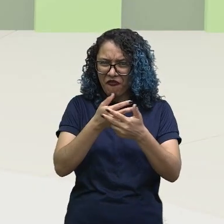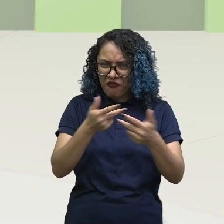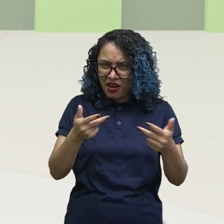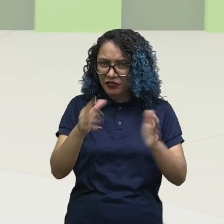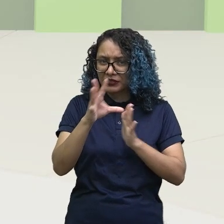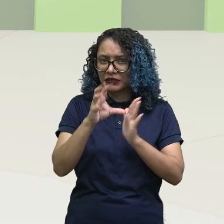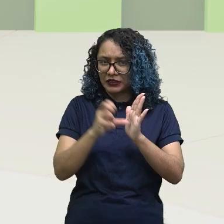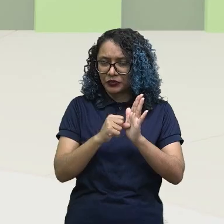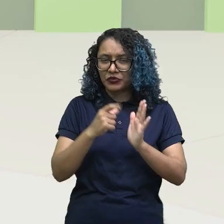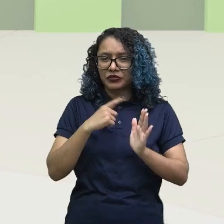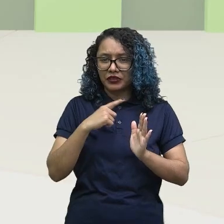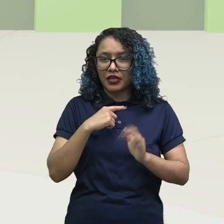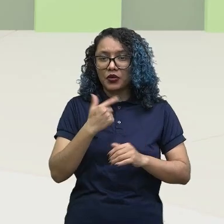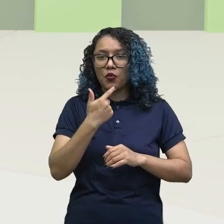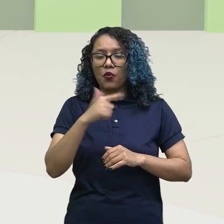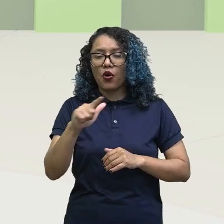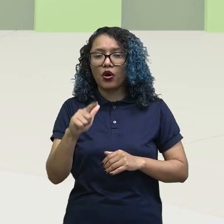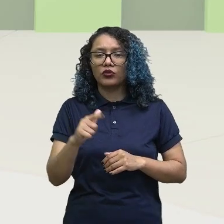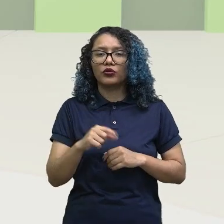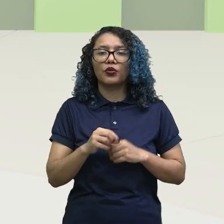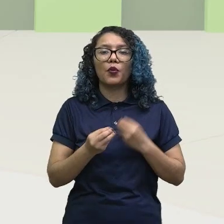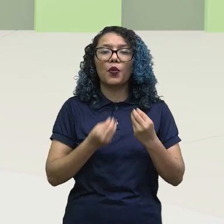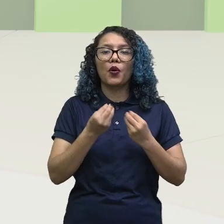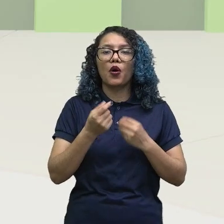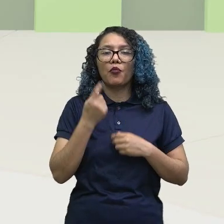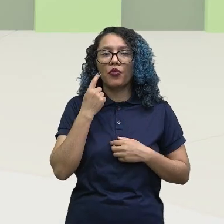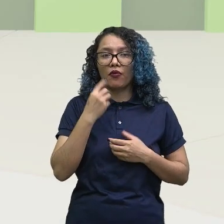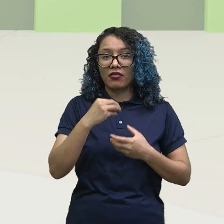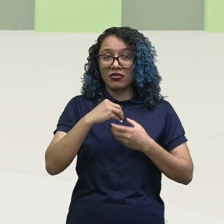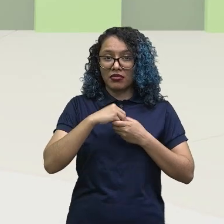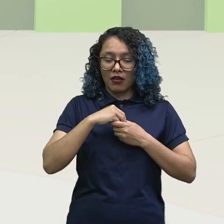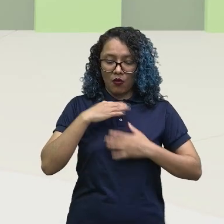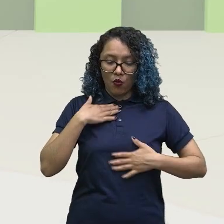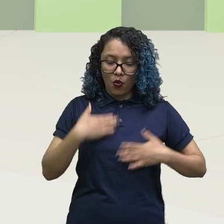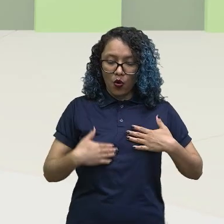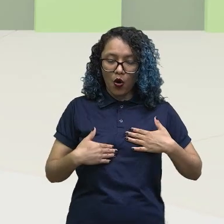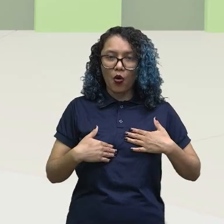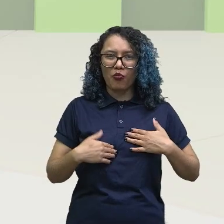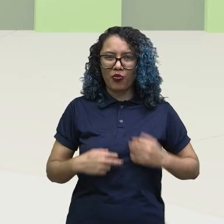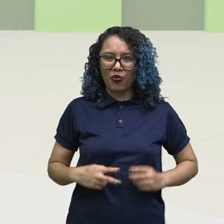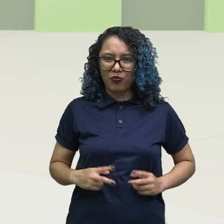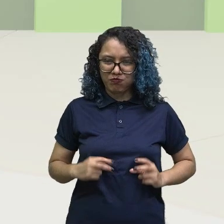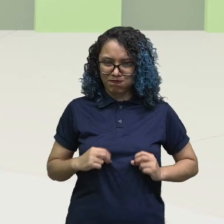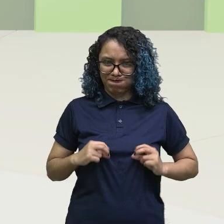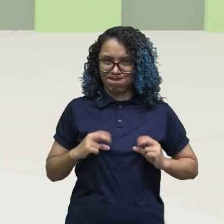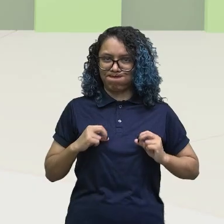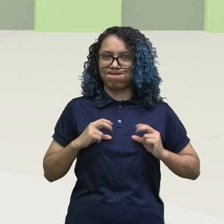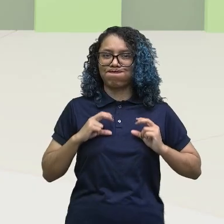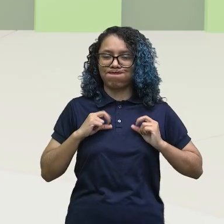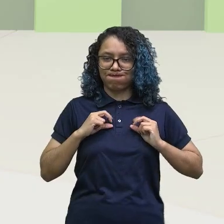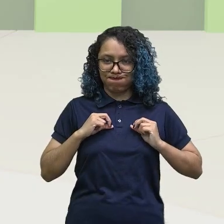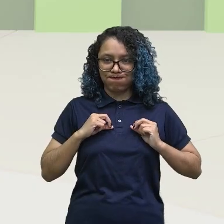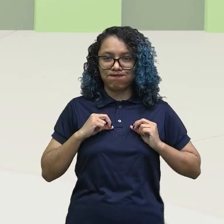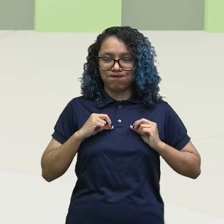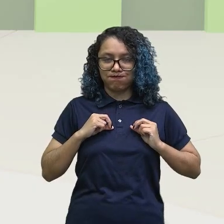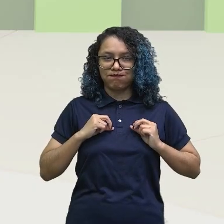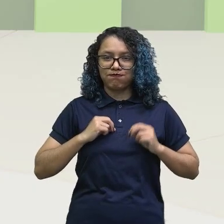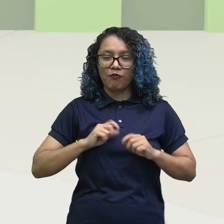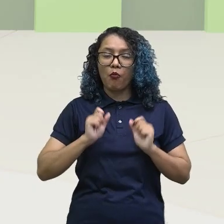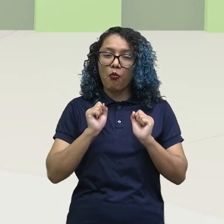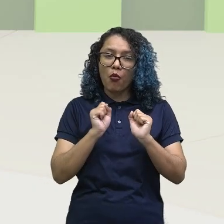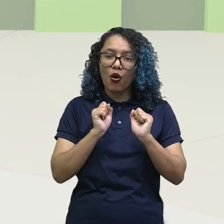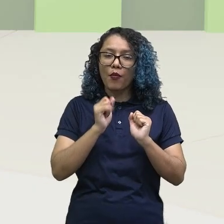último, note que é de dentro para fora, que está destruindo a pessoa. Então, nesse caso, ele é carcinogênico. Ele vai realmente